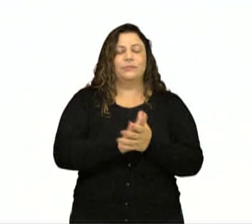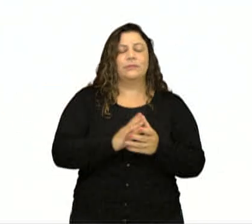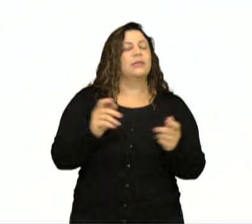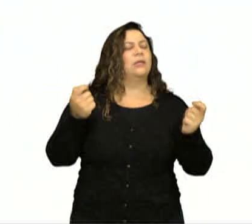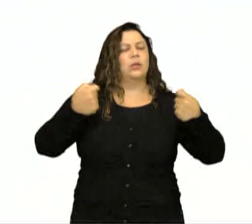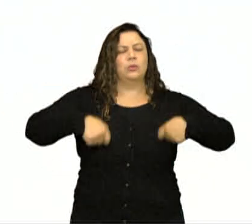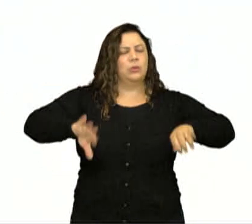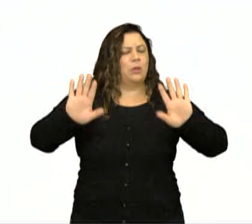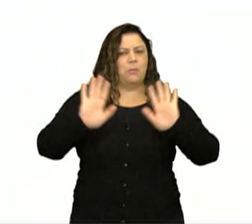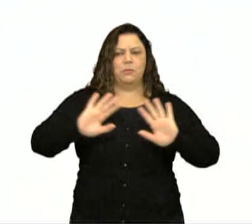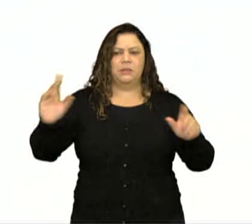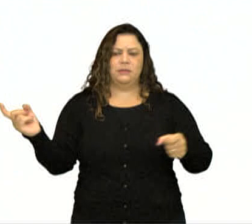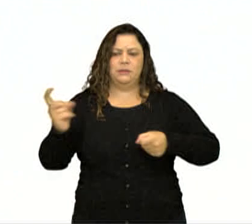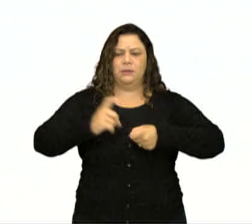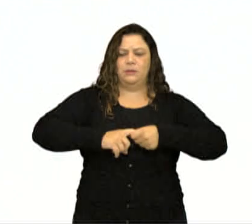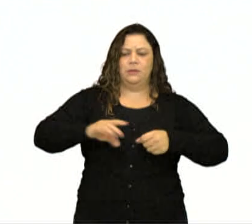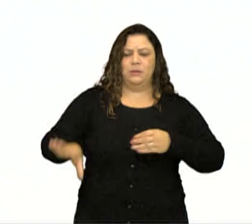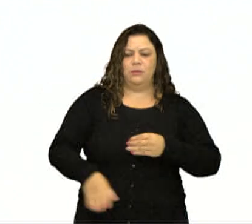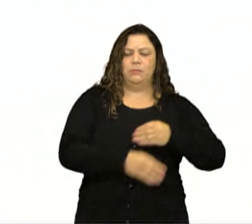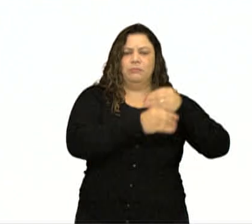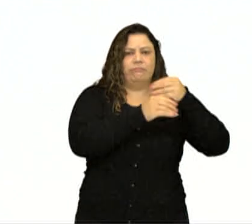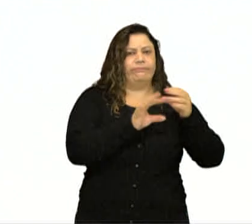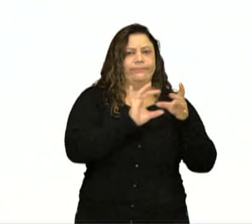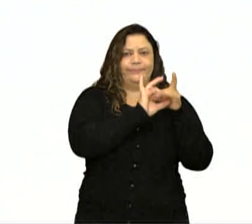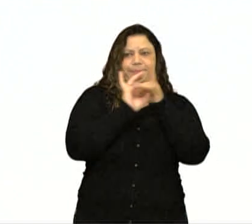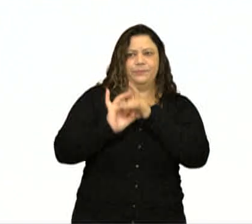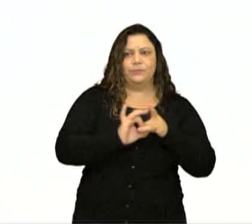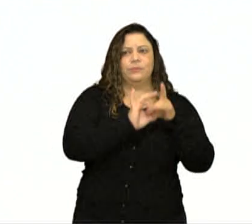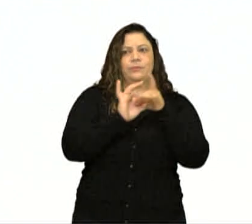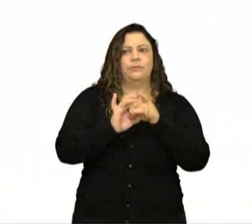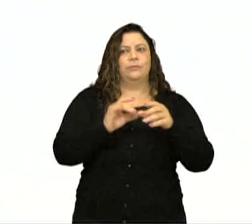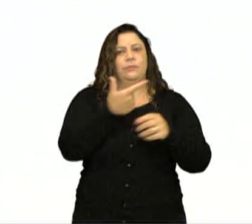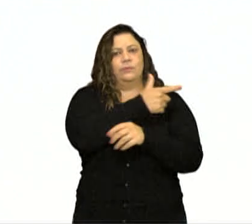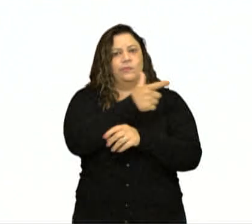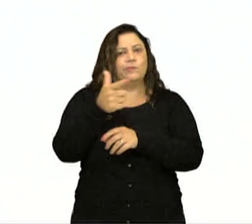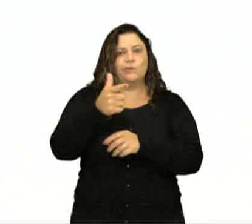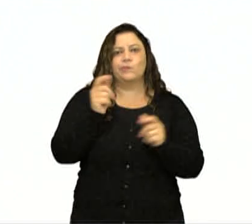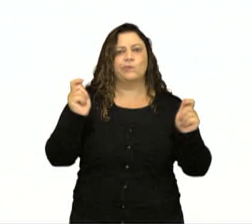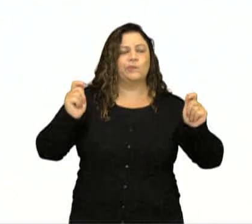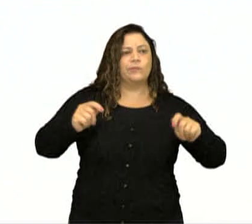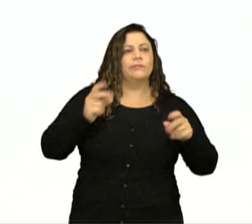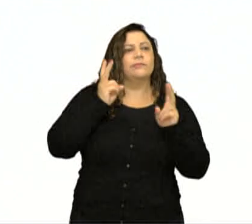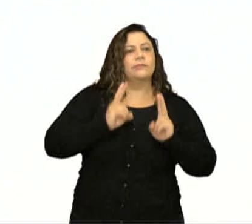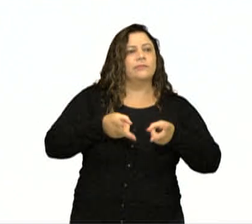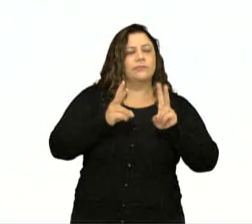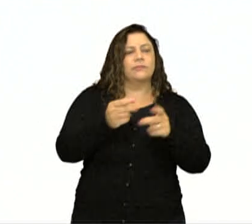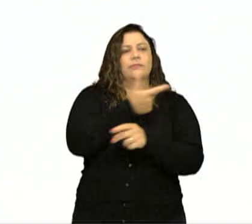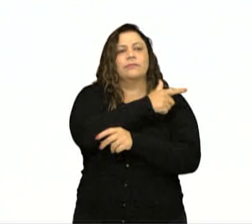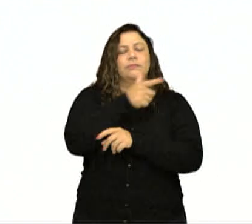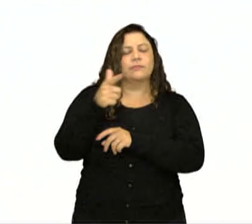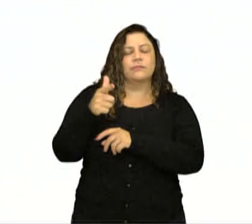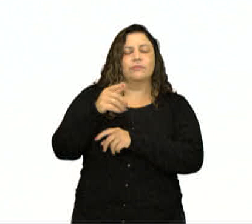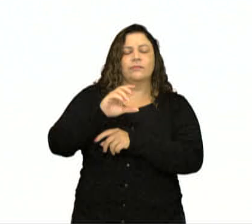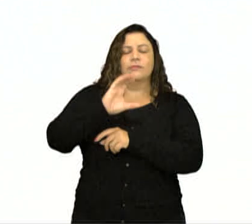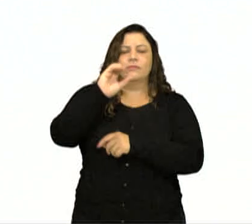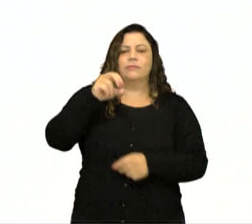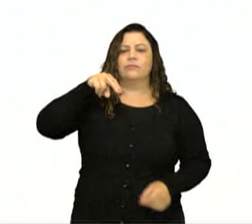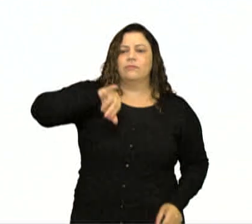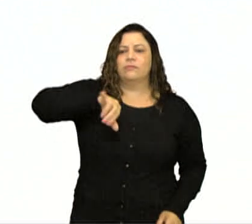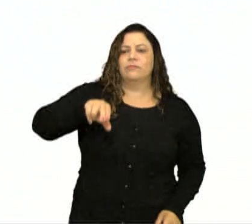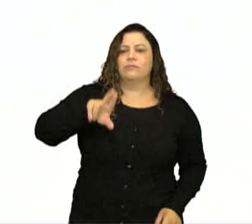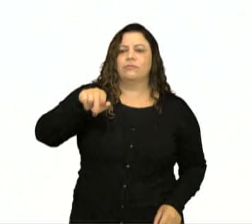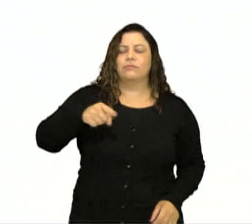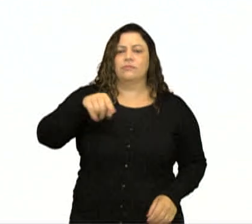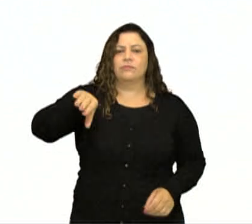em relação à outra. Oração coordenada assindética vem sem conjunção coordenativa. Oração